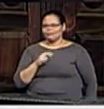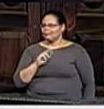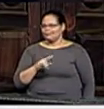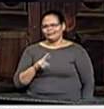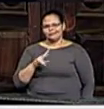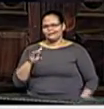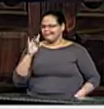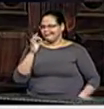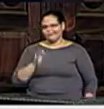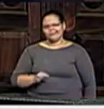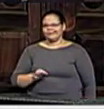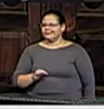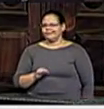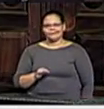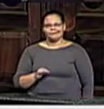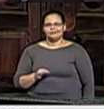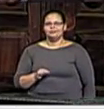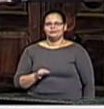correto.